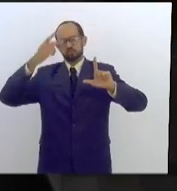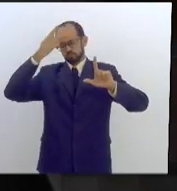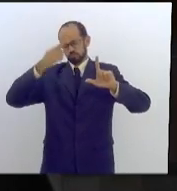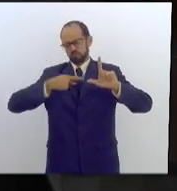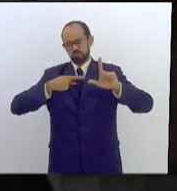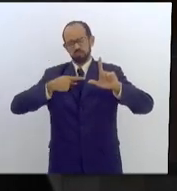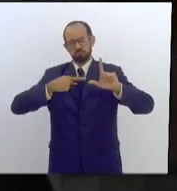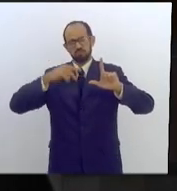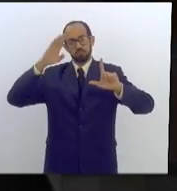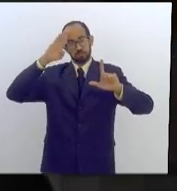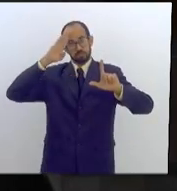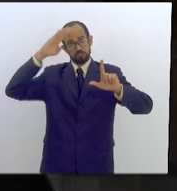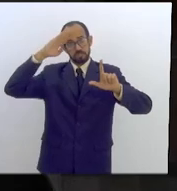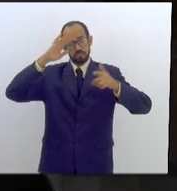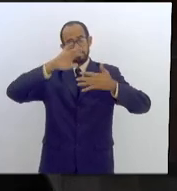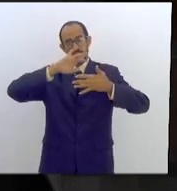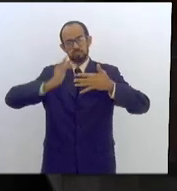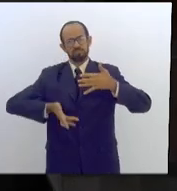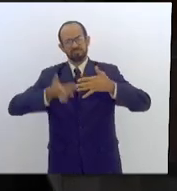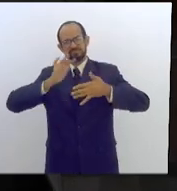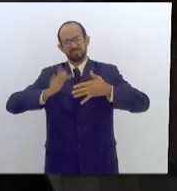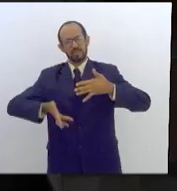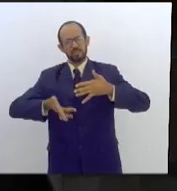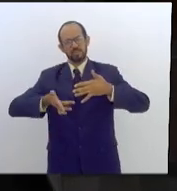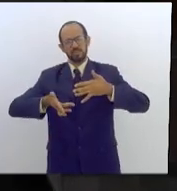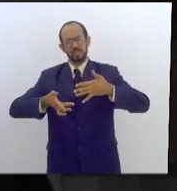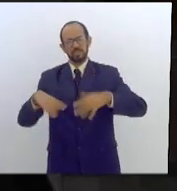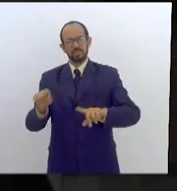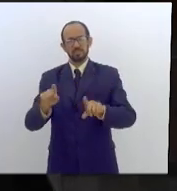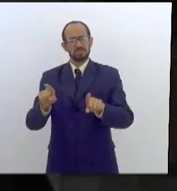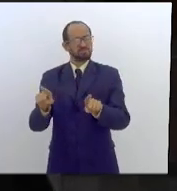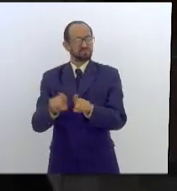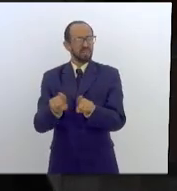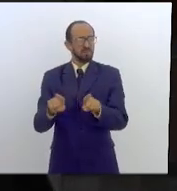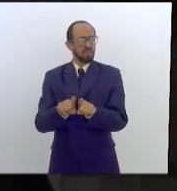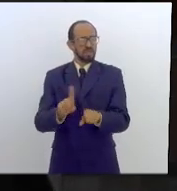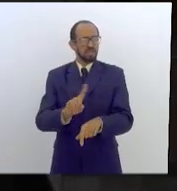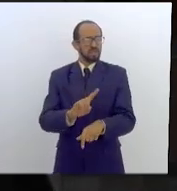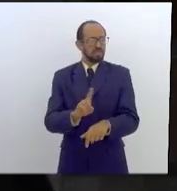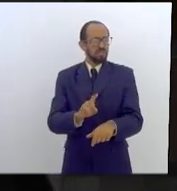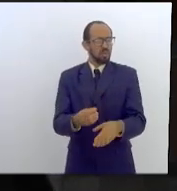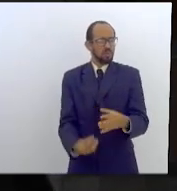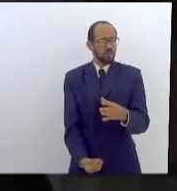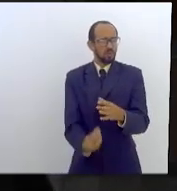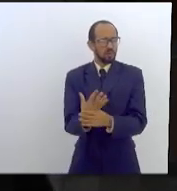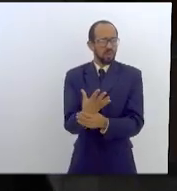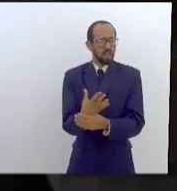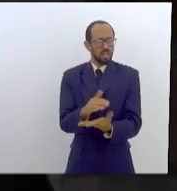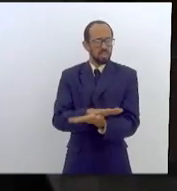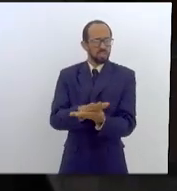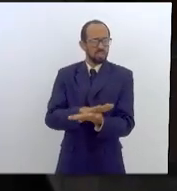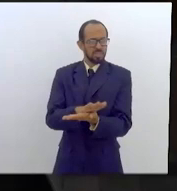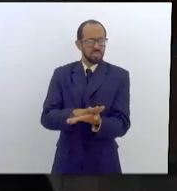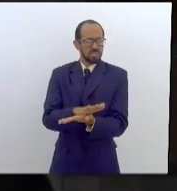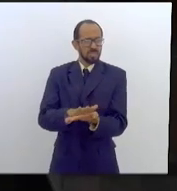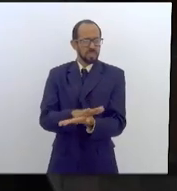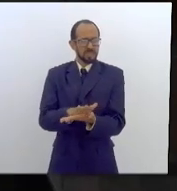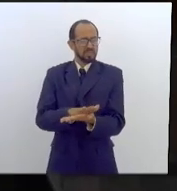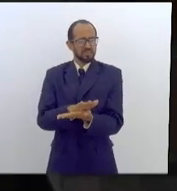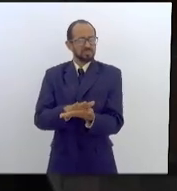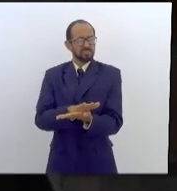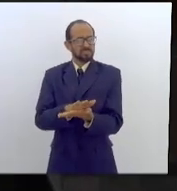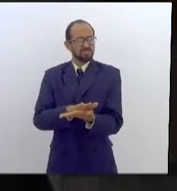na rede de internet e de não construir absolutamente nada